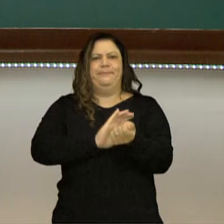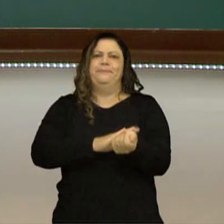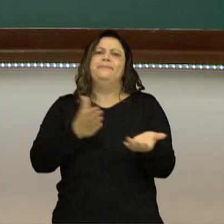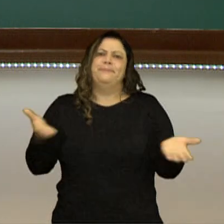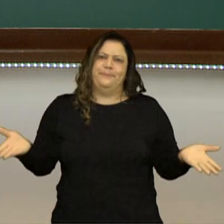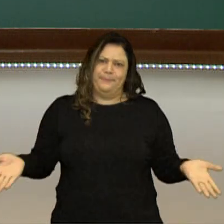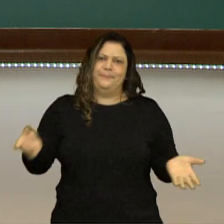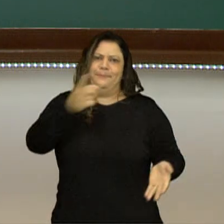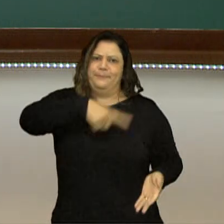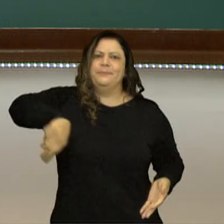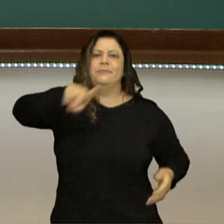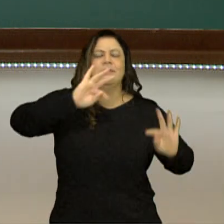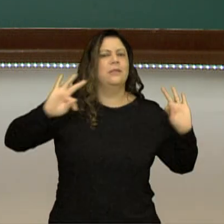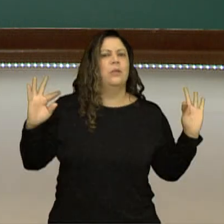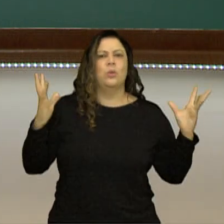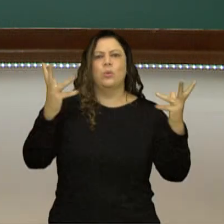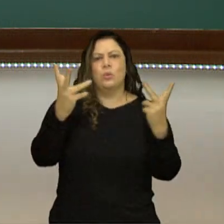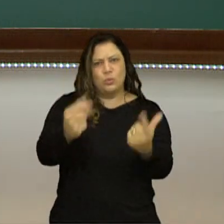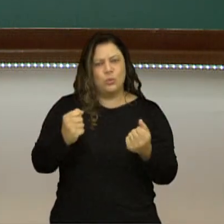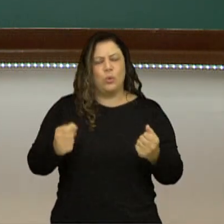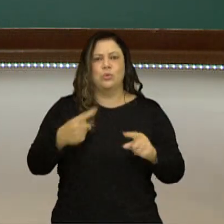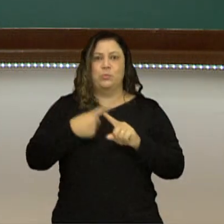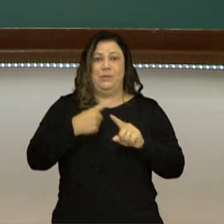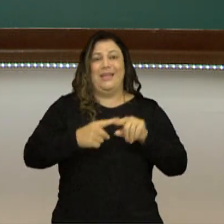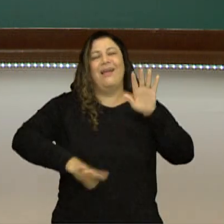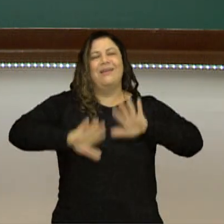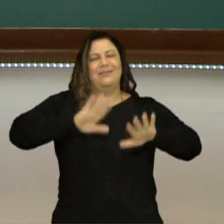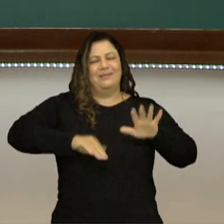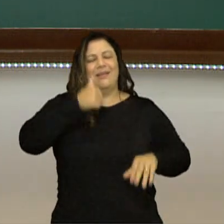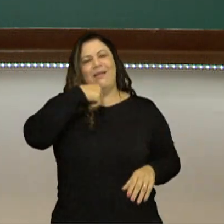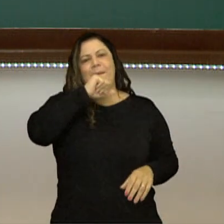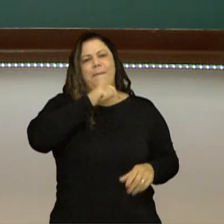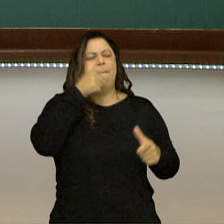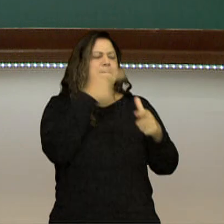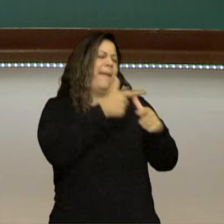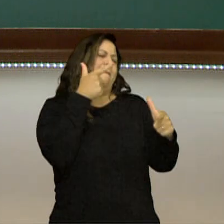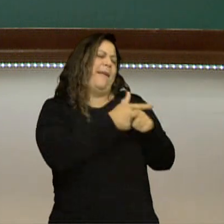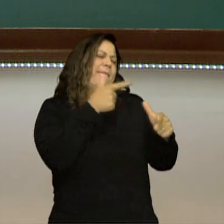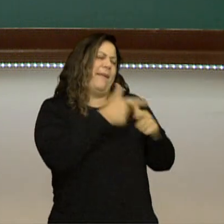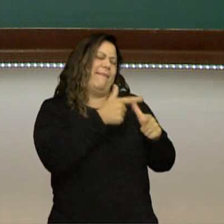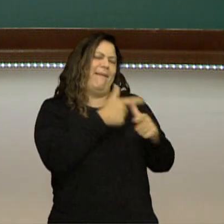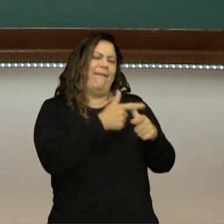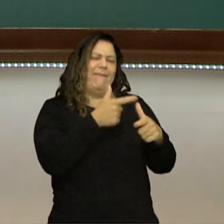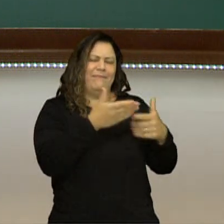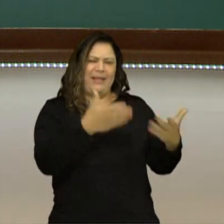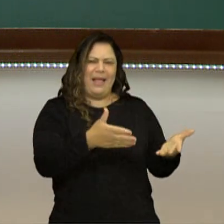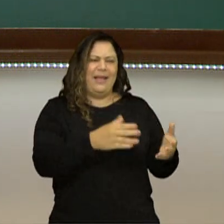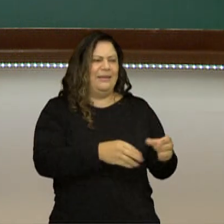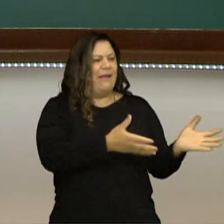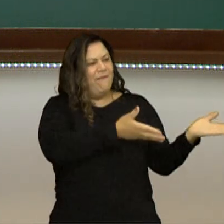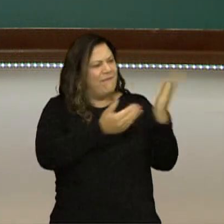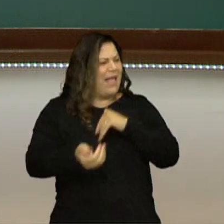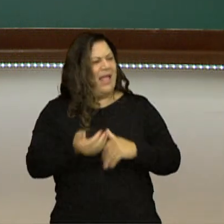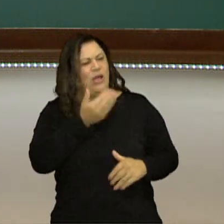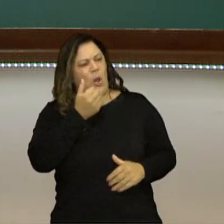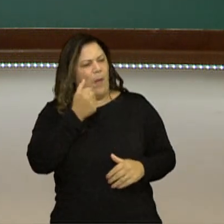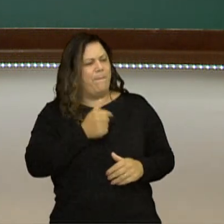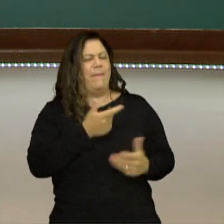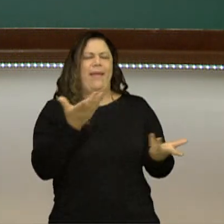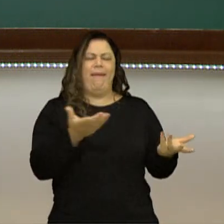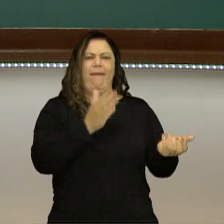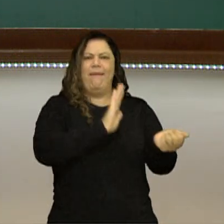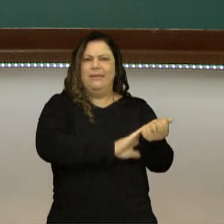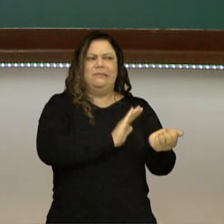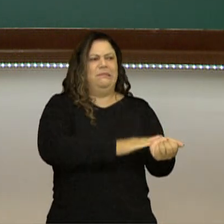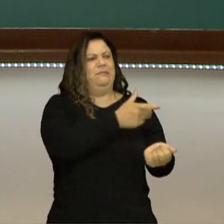gente, se duvidar. Porque às vezes a mãe tem que brigar com a criança. Larga o celular, come, vê se vem comer. Então, o